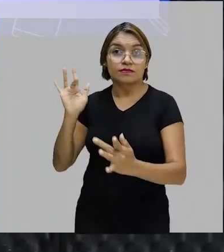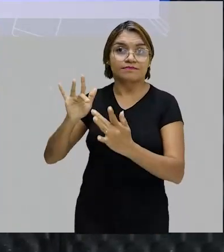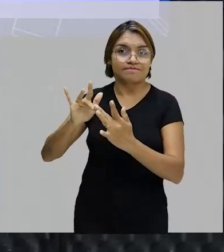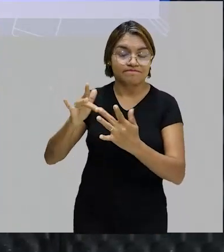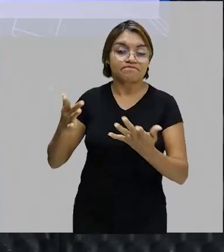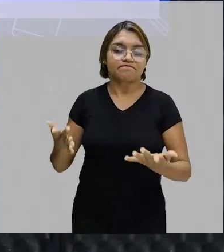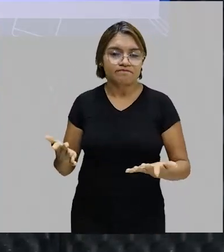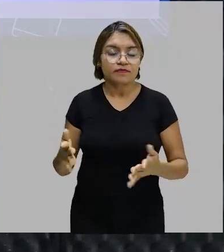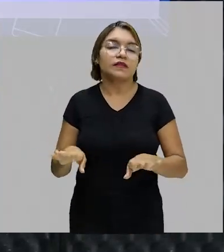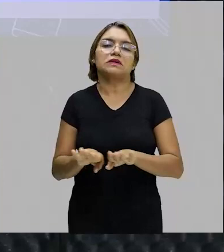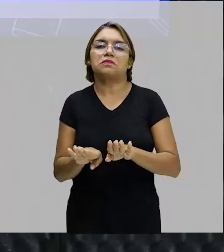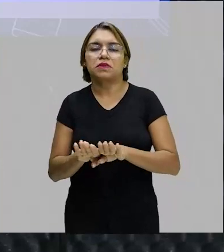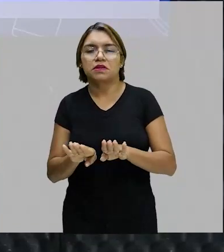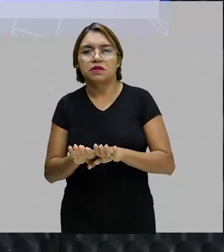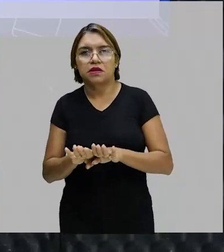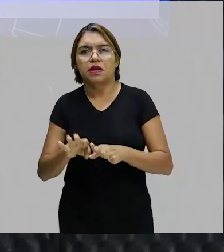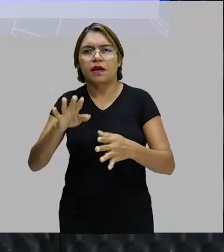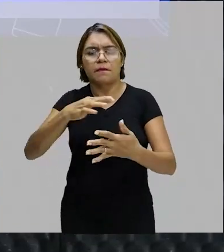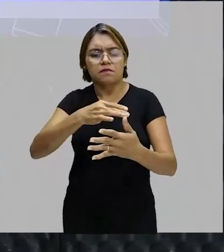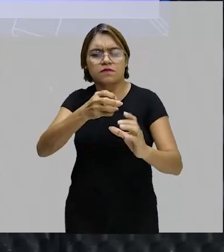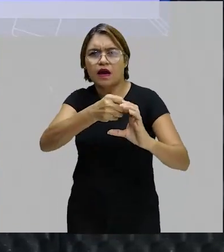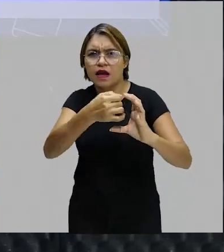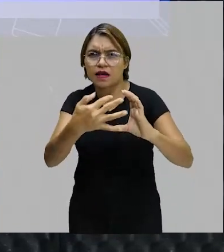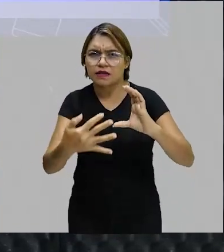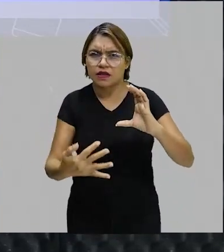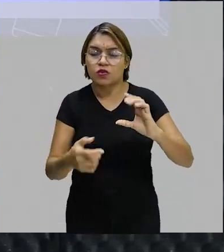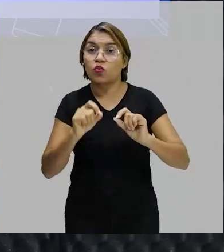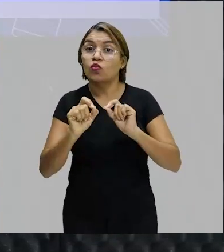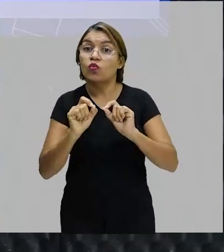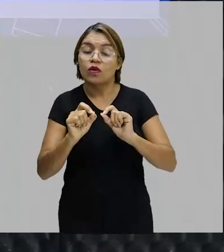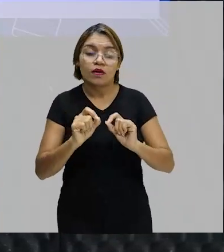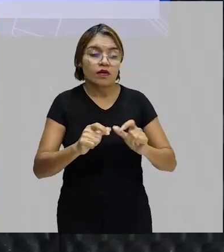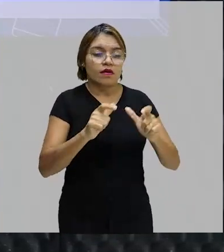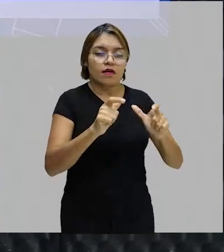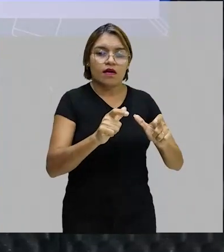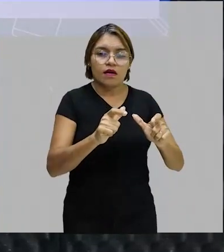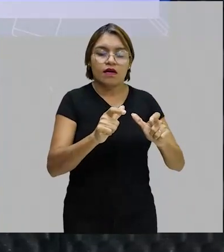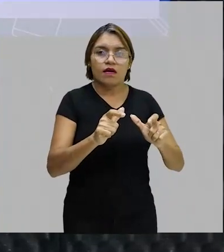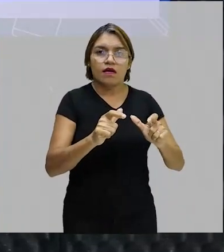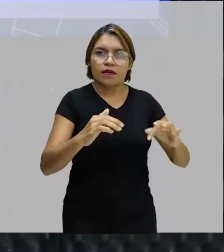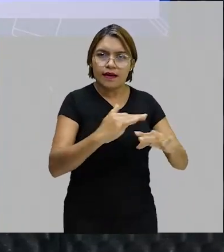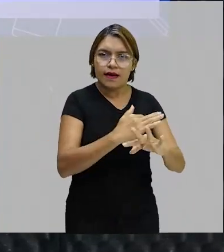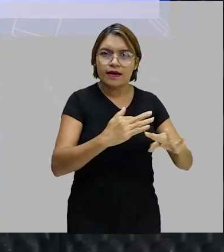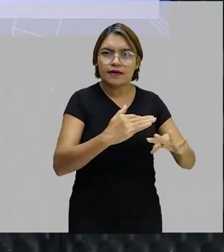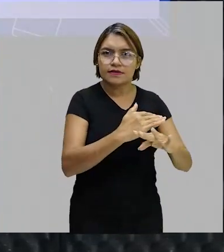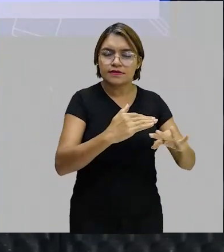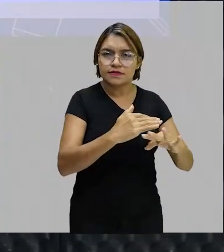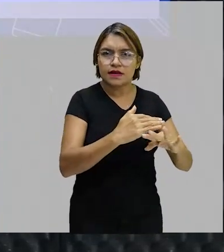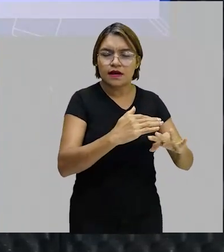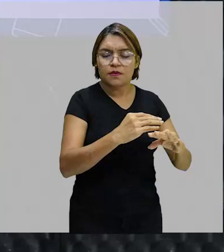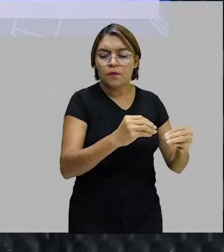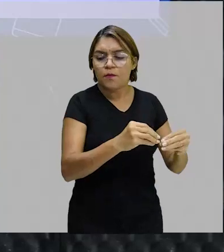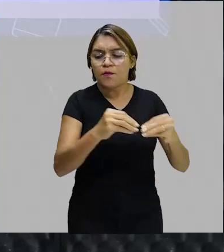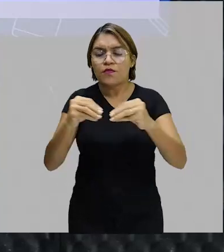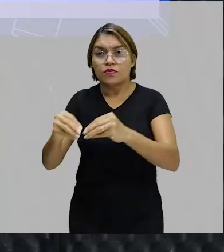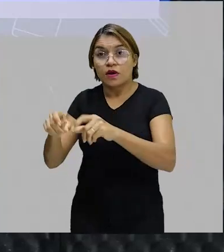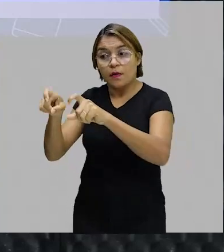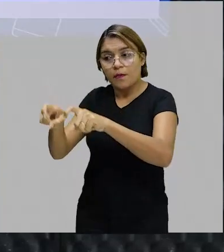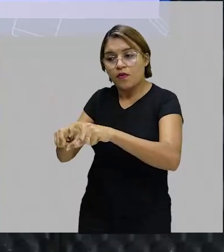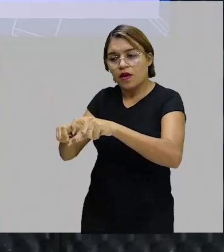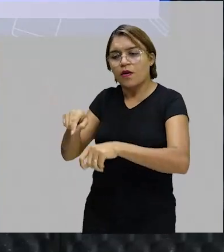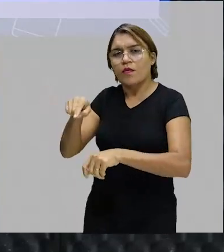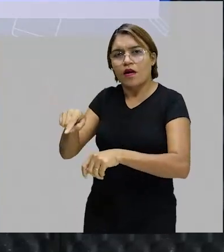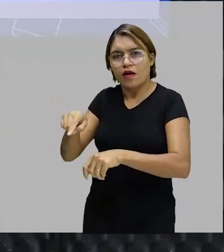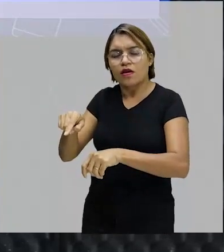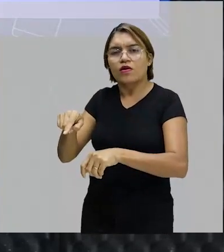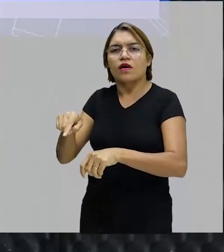tem todas essas características, que é fugir da cidade, buscar o lugar mais ameno, mais tranquilo,